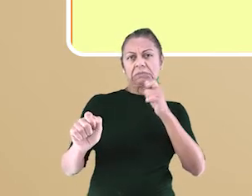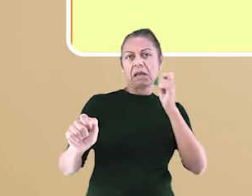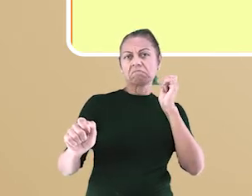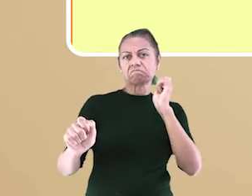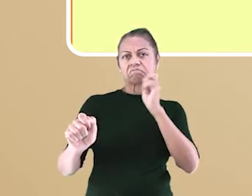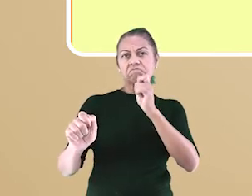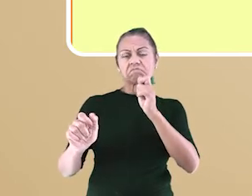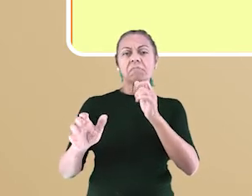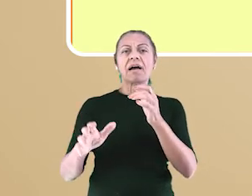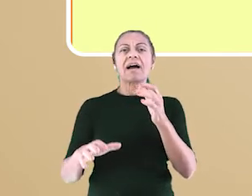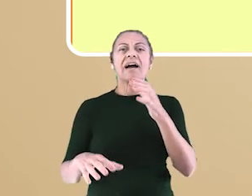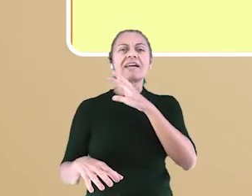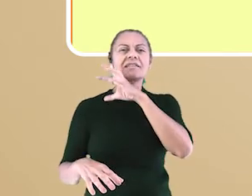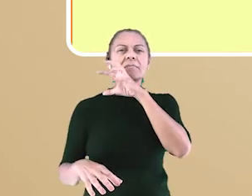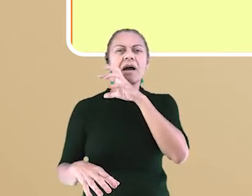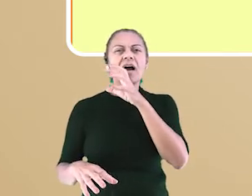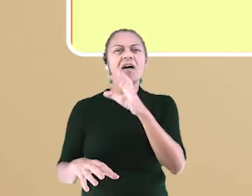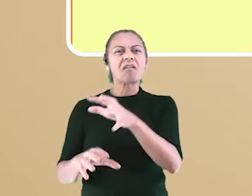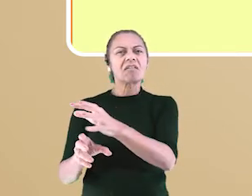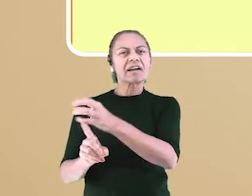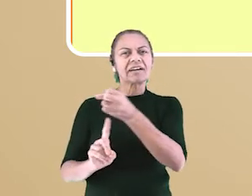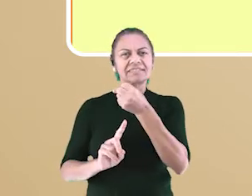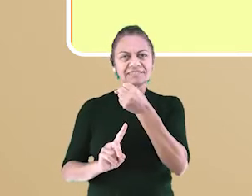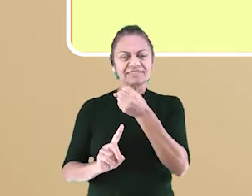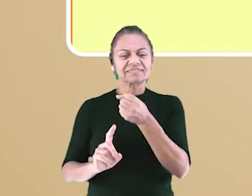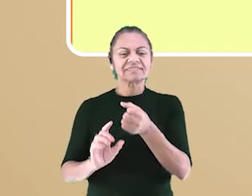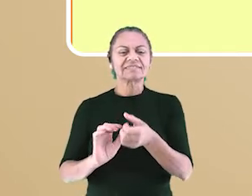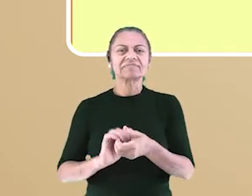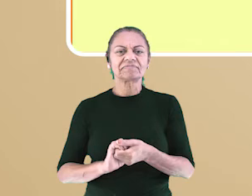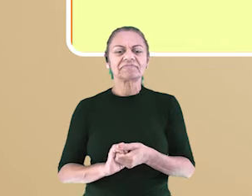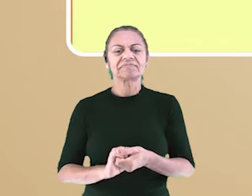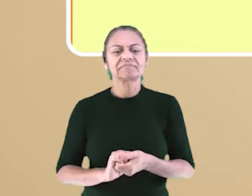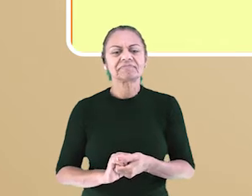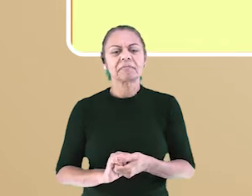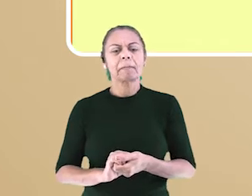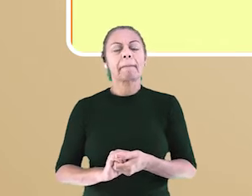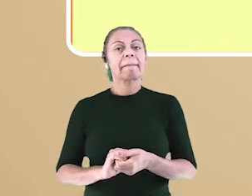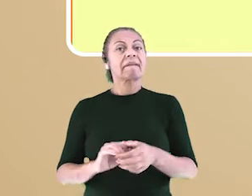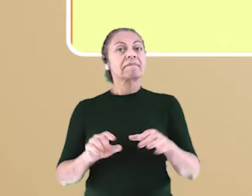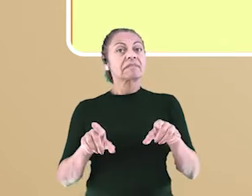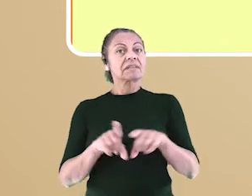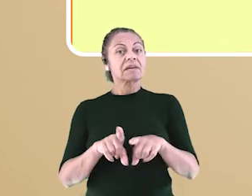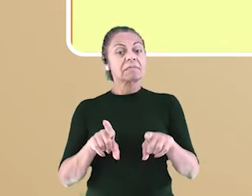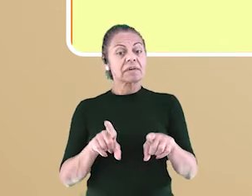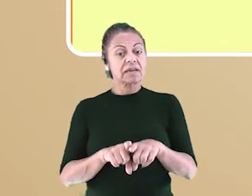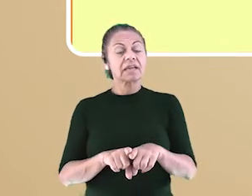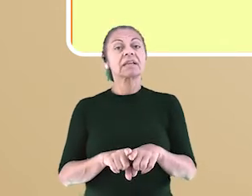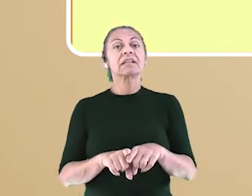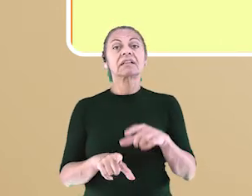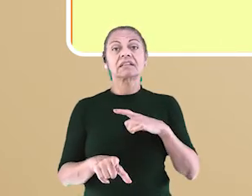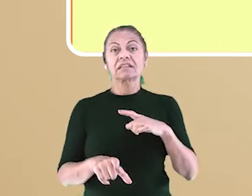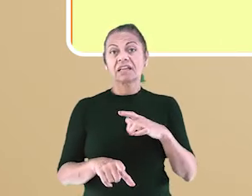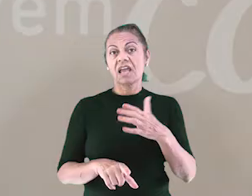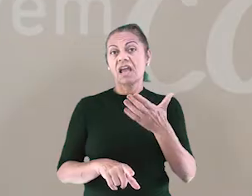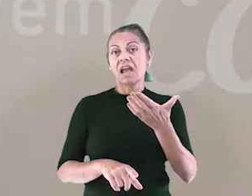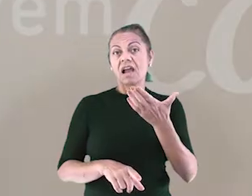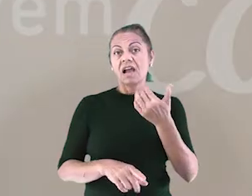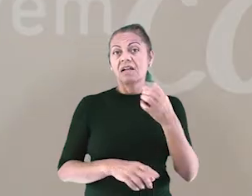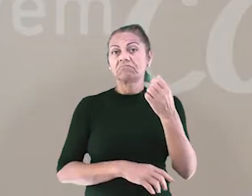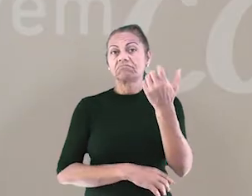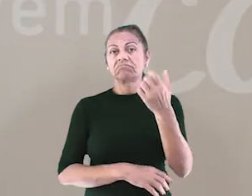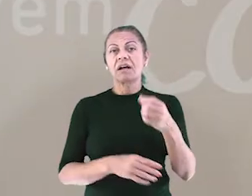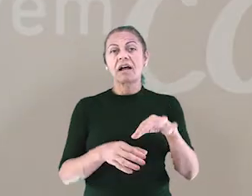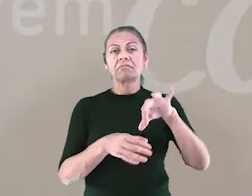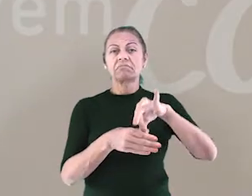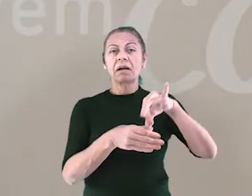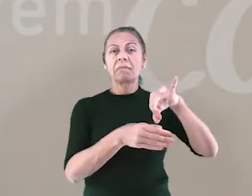as mulheres coletam alguns frutos na floresta, como a castanha do Pará, coco-babaçu e frutas. E